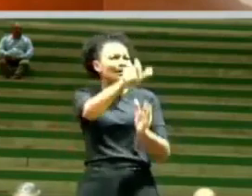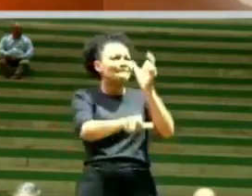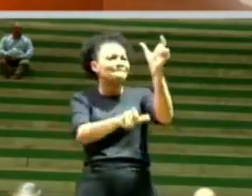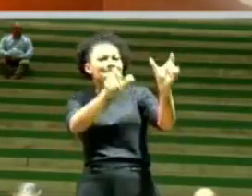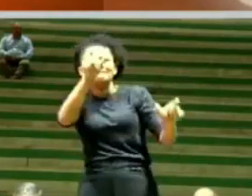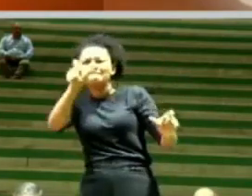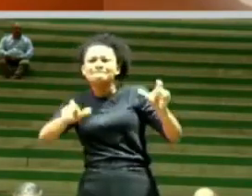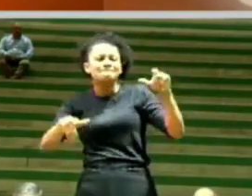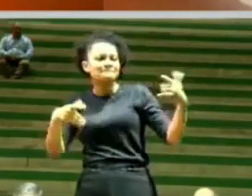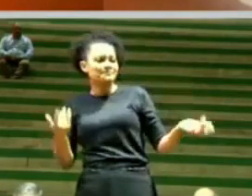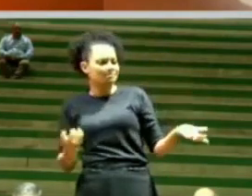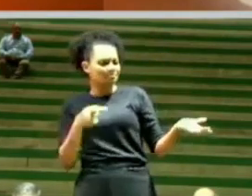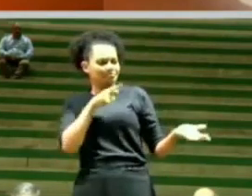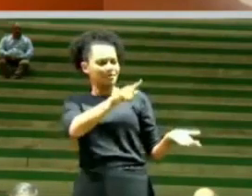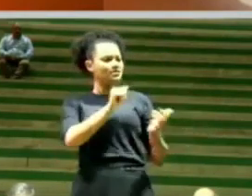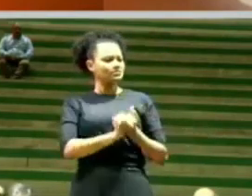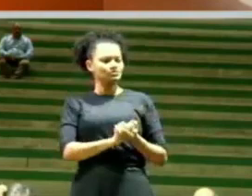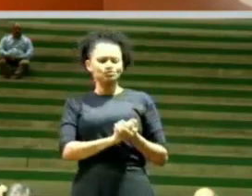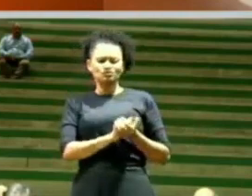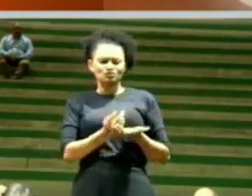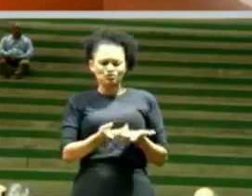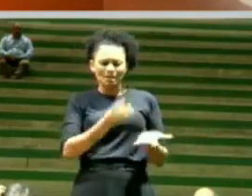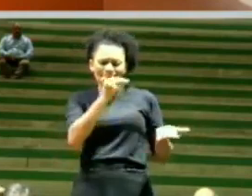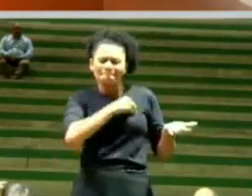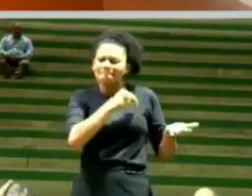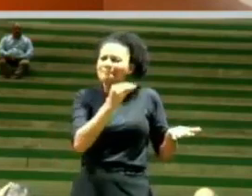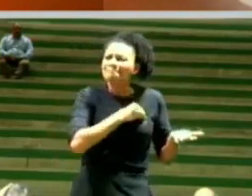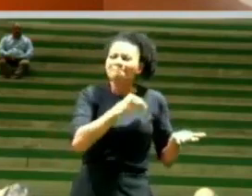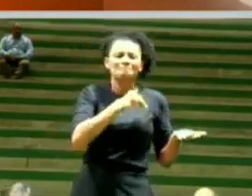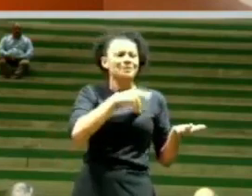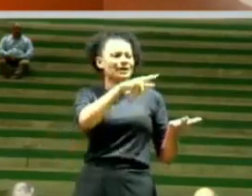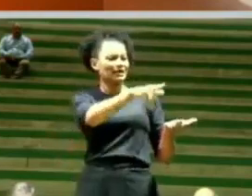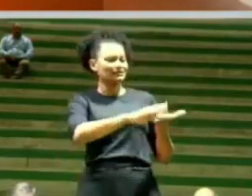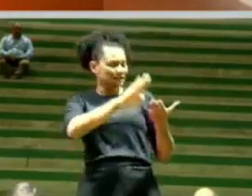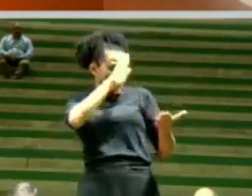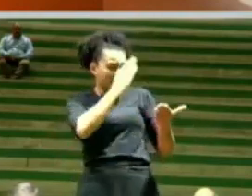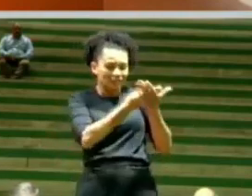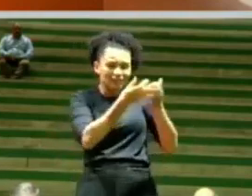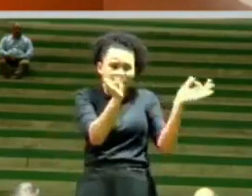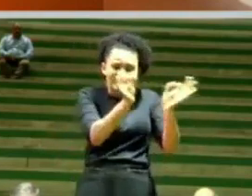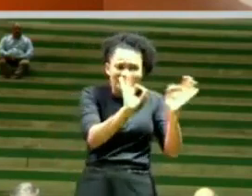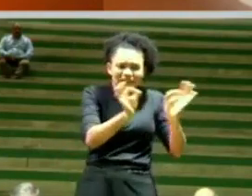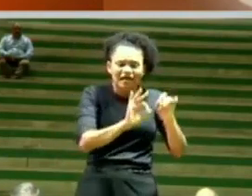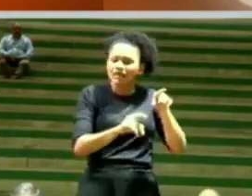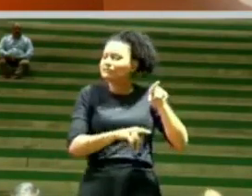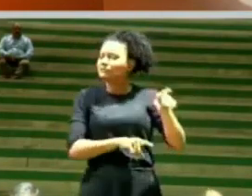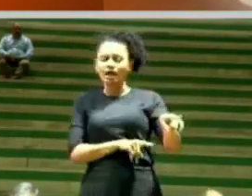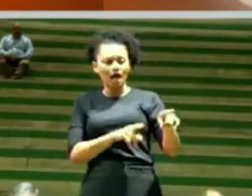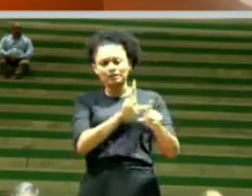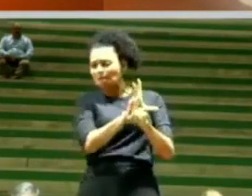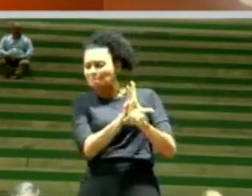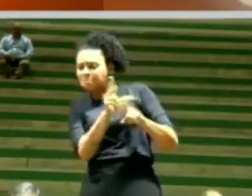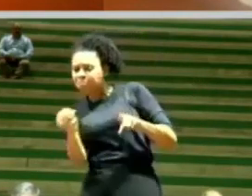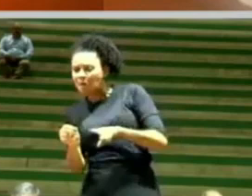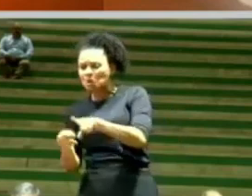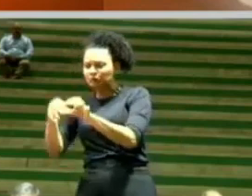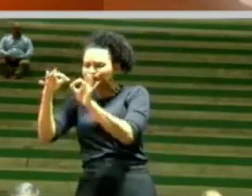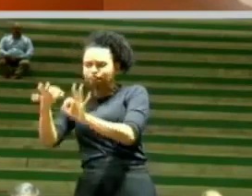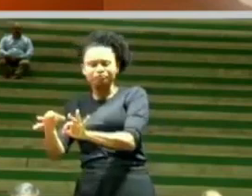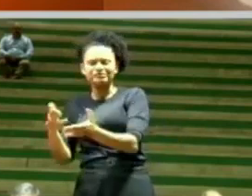prevalecerá contra o justo e o Senhor não fará nada? Há